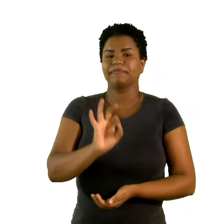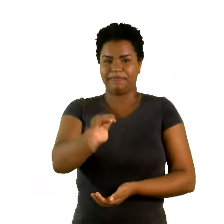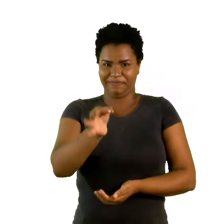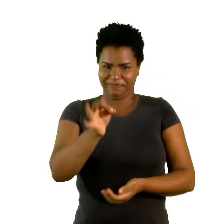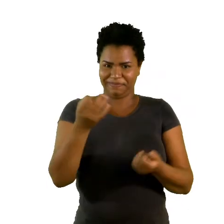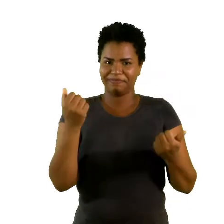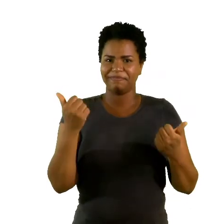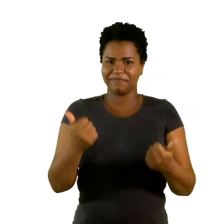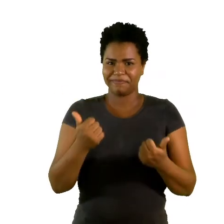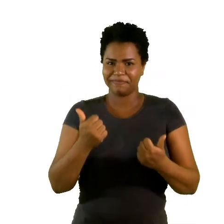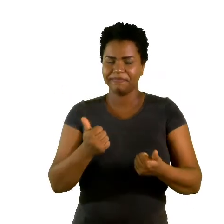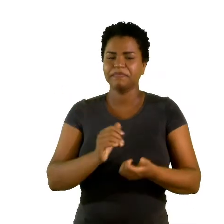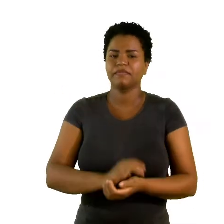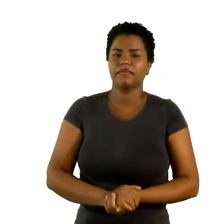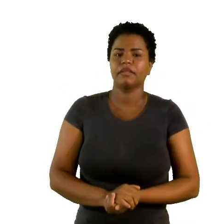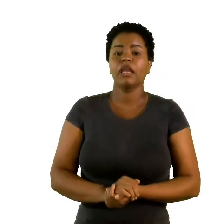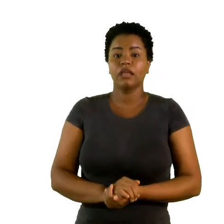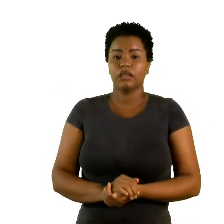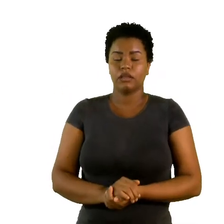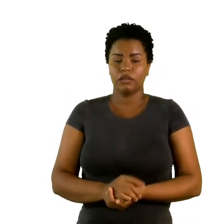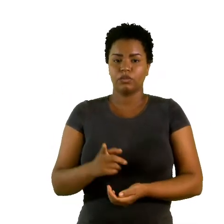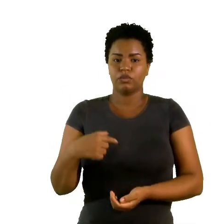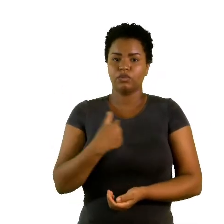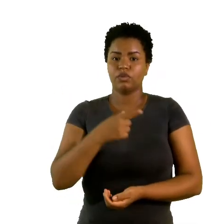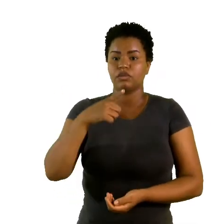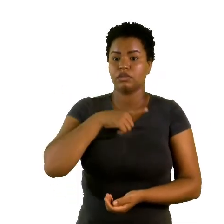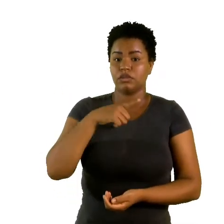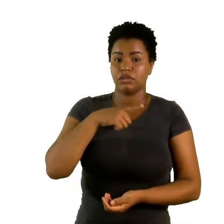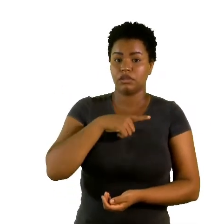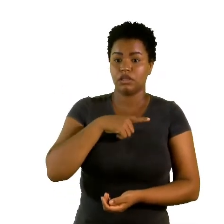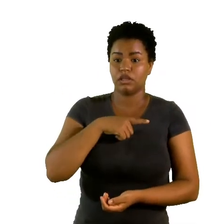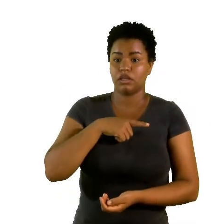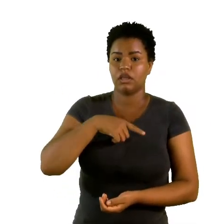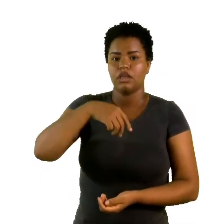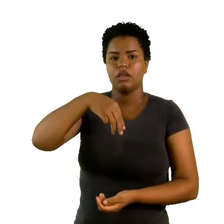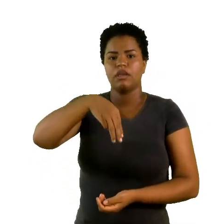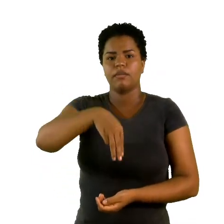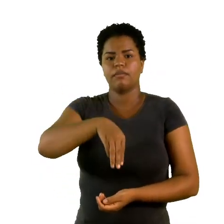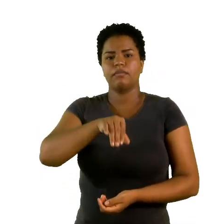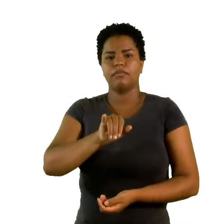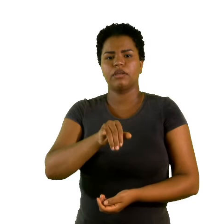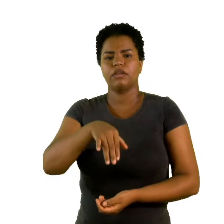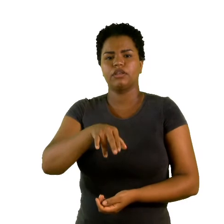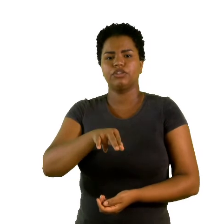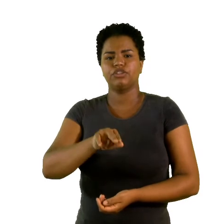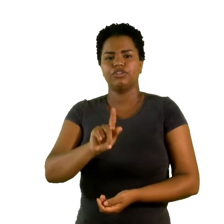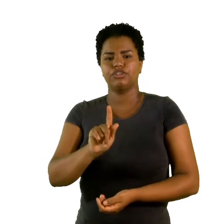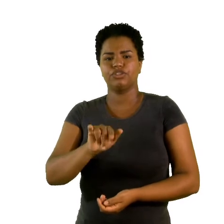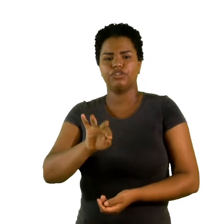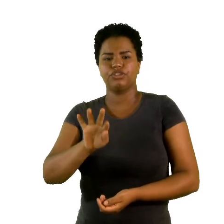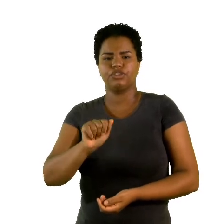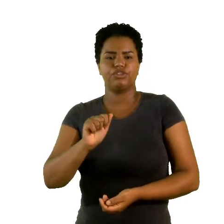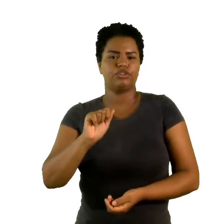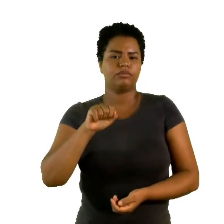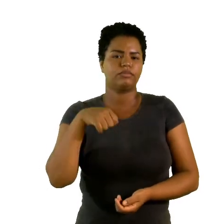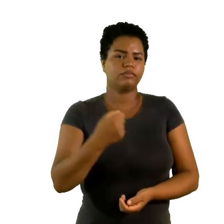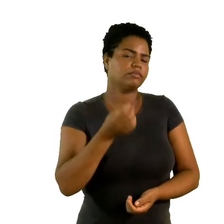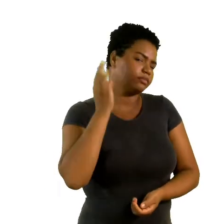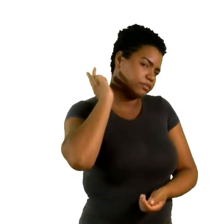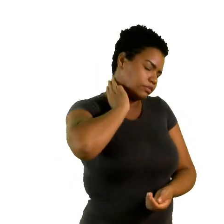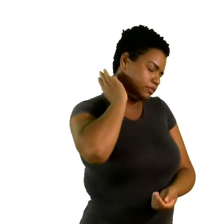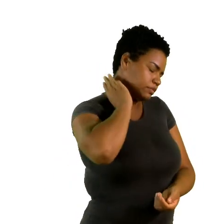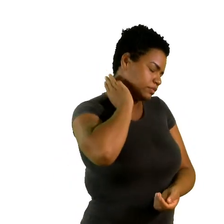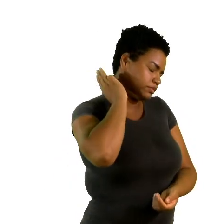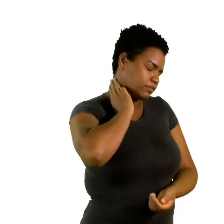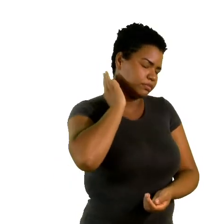Muito bem. Nós temos aqui, ó, casos de meningites. Nós temos o quê? Que